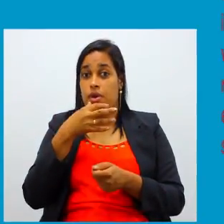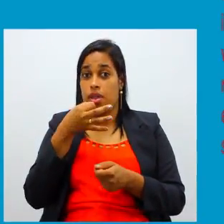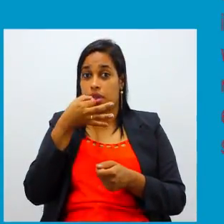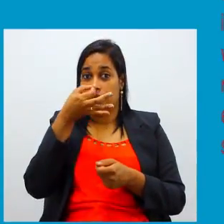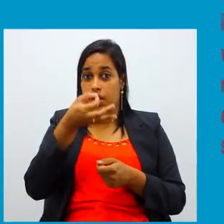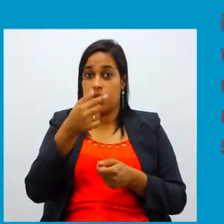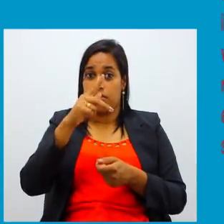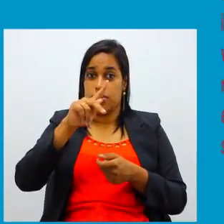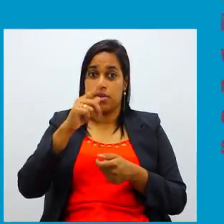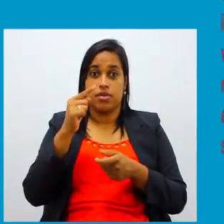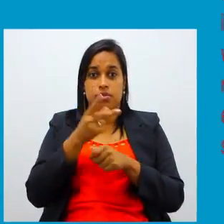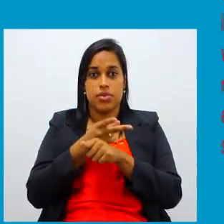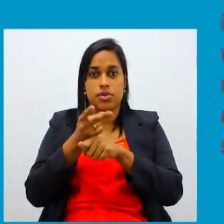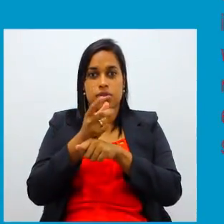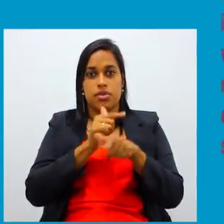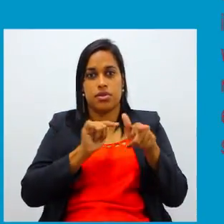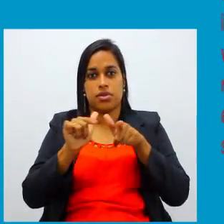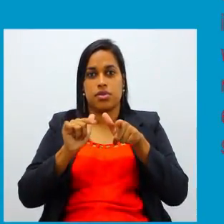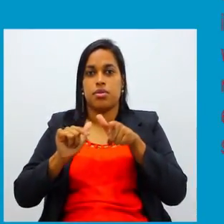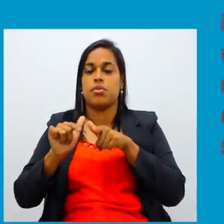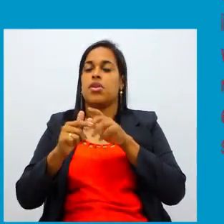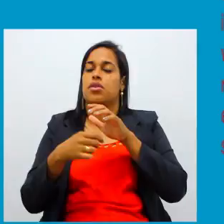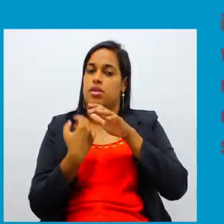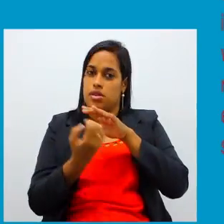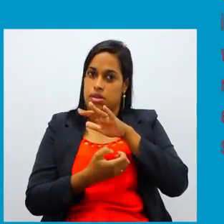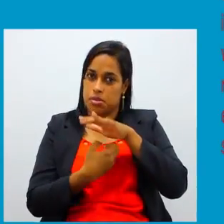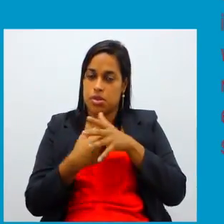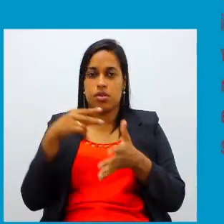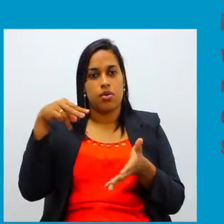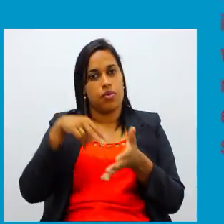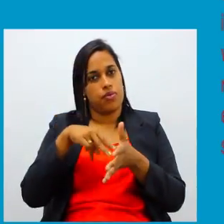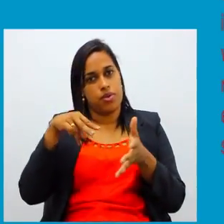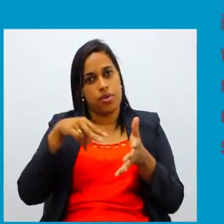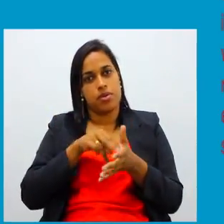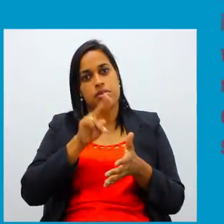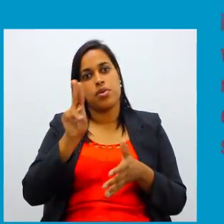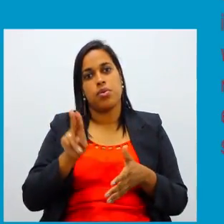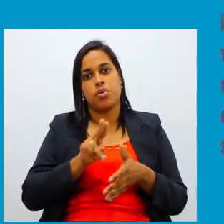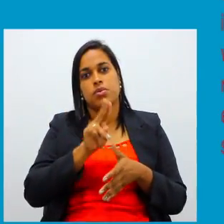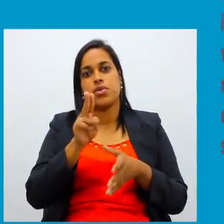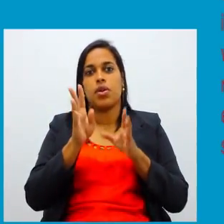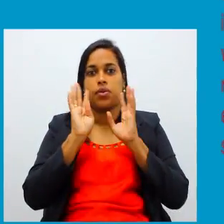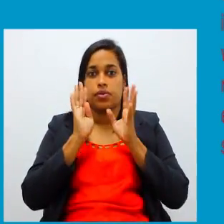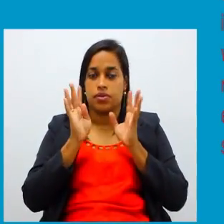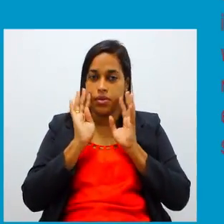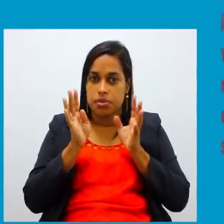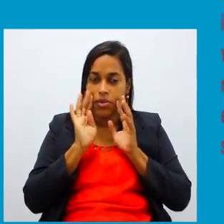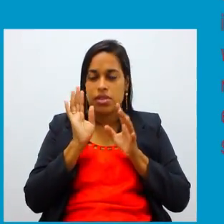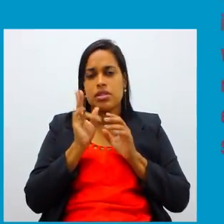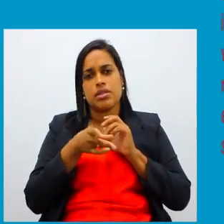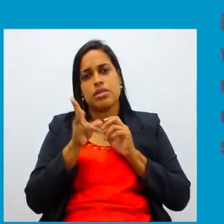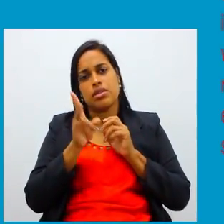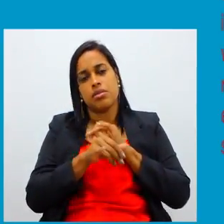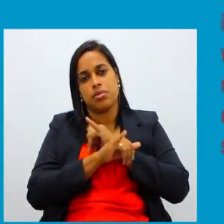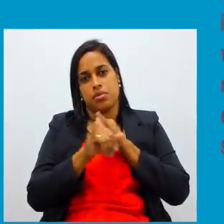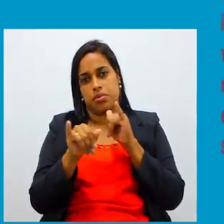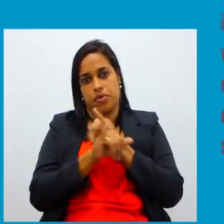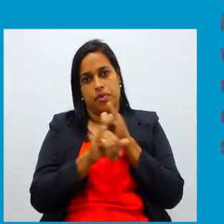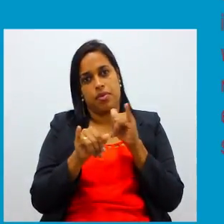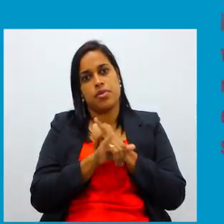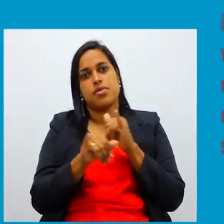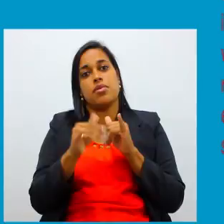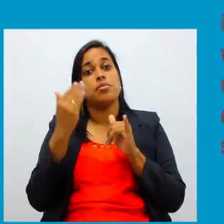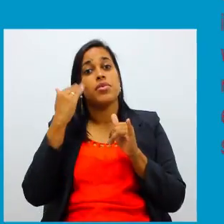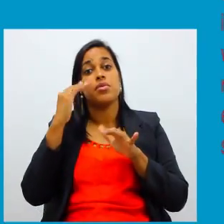dica para você que está procurando trabalho e tudo mais. As empresas, com muita frequência, usam as redes sociais como fonte de informação